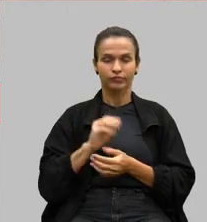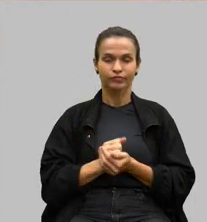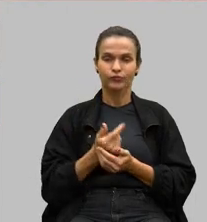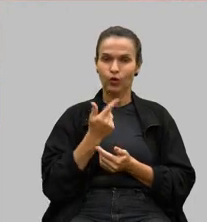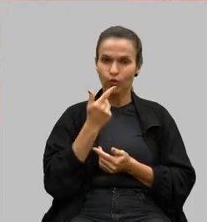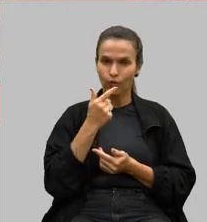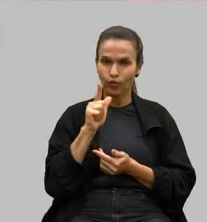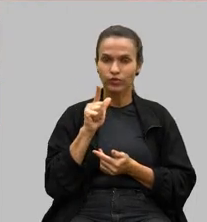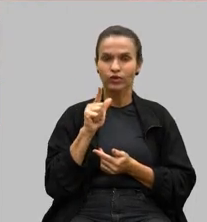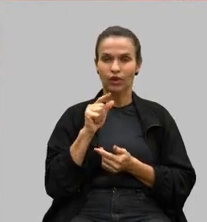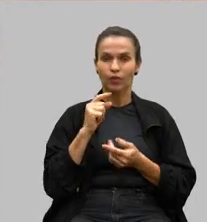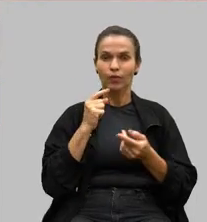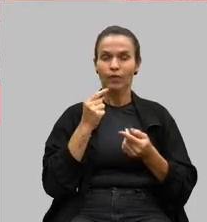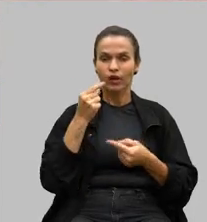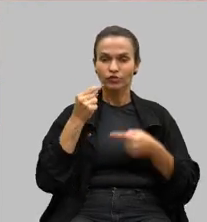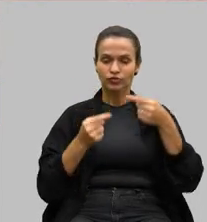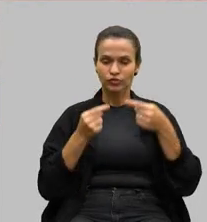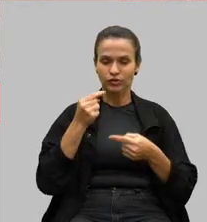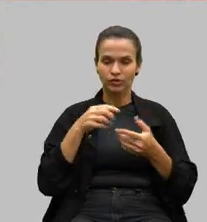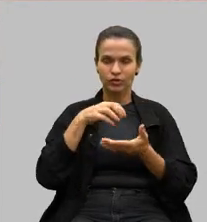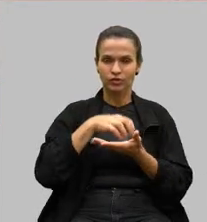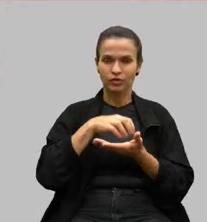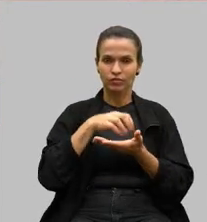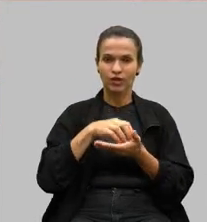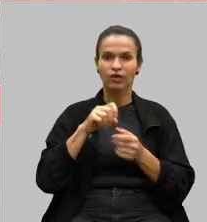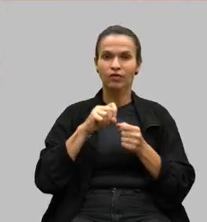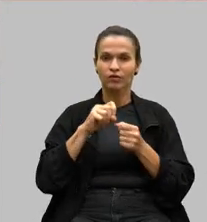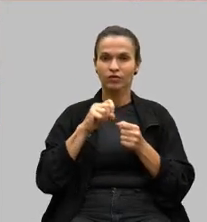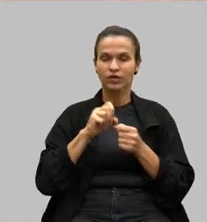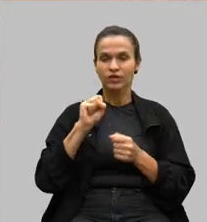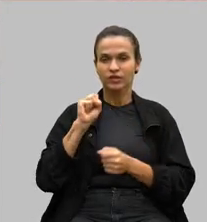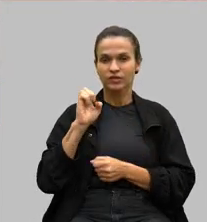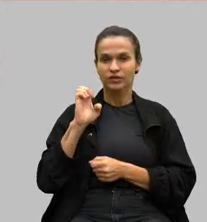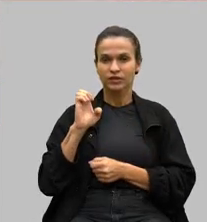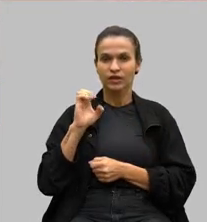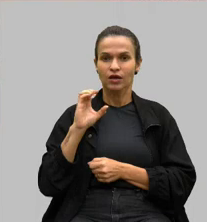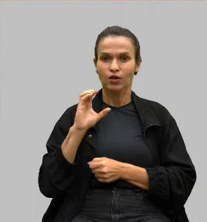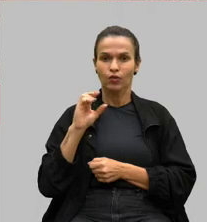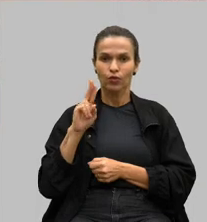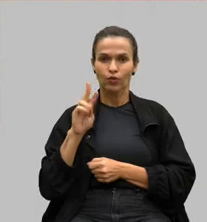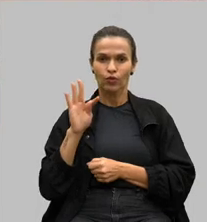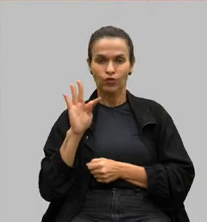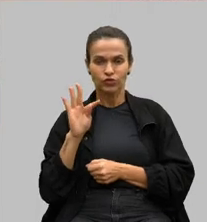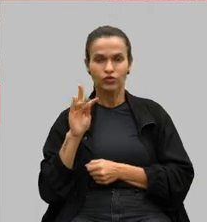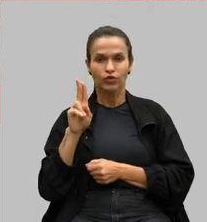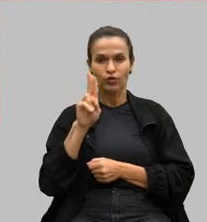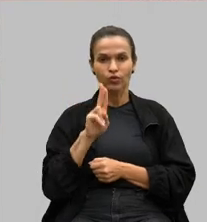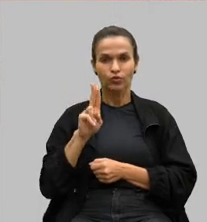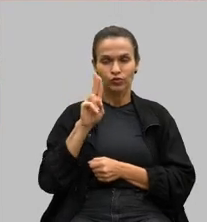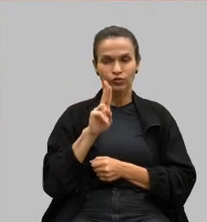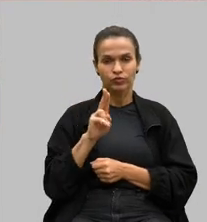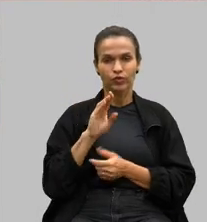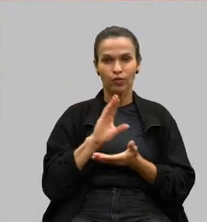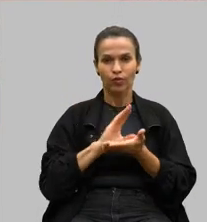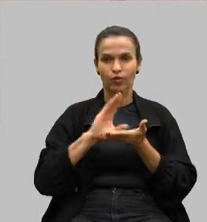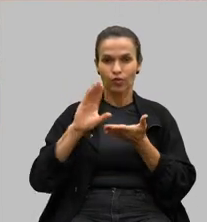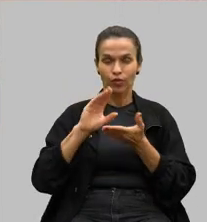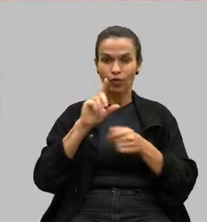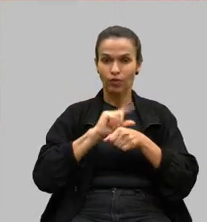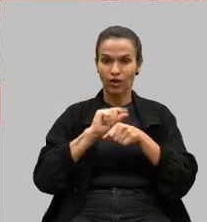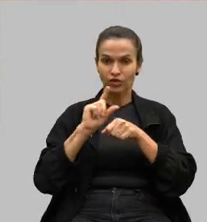dessa comissão é a realização pela secult utilizando os recursos previstos no artigo